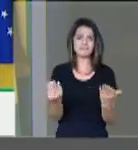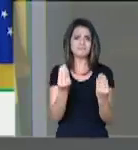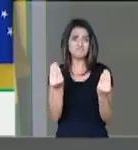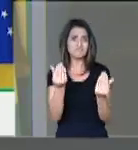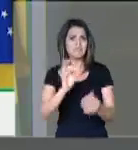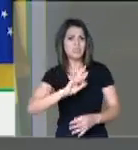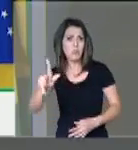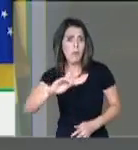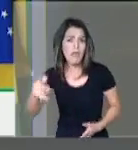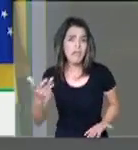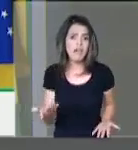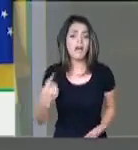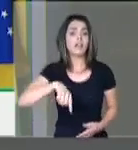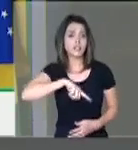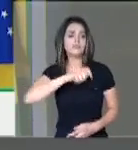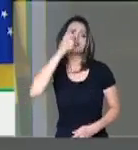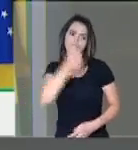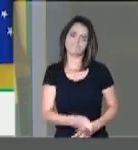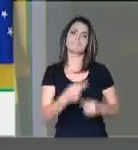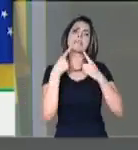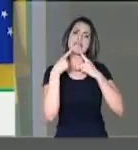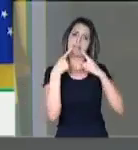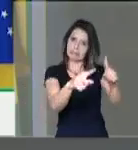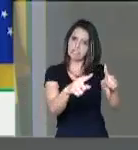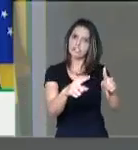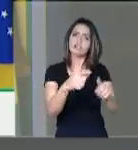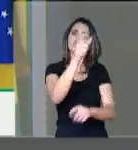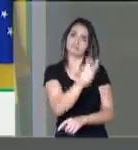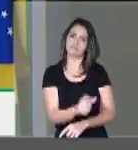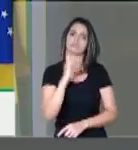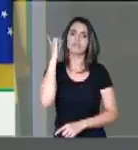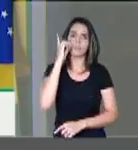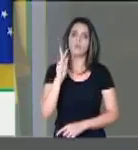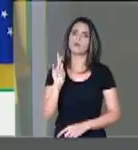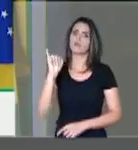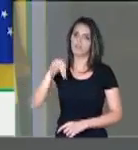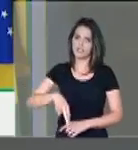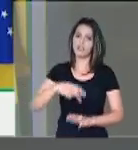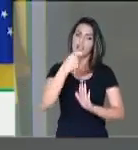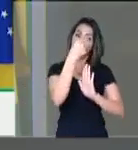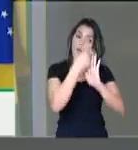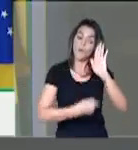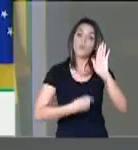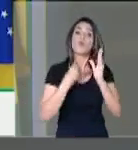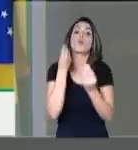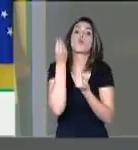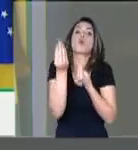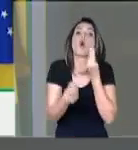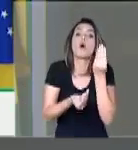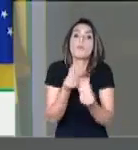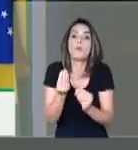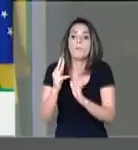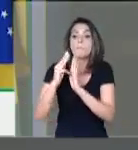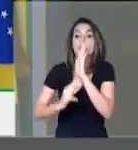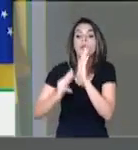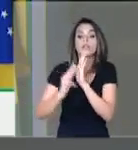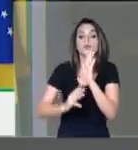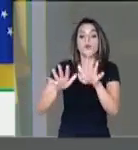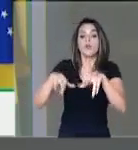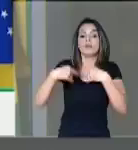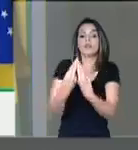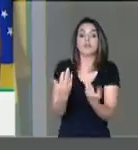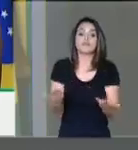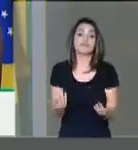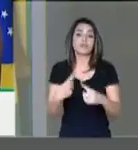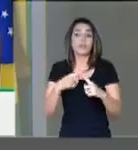precisa fazer uma dura crítica deputado kim ao método porque senão sai